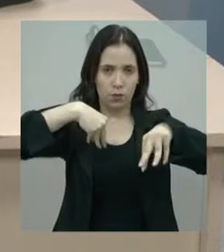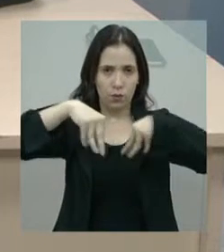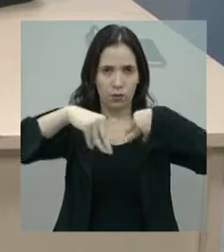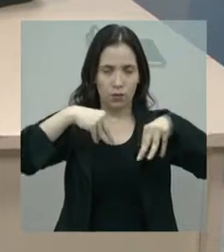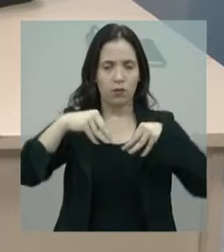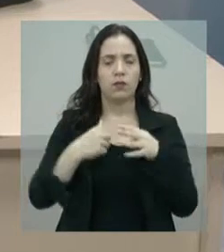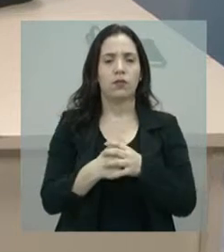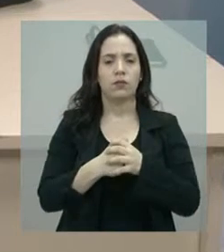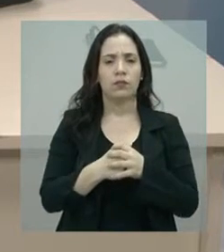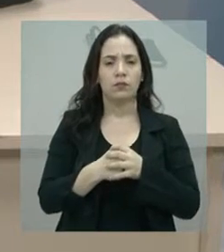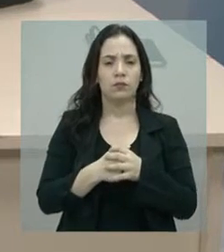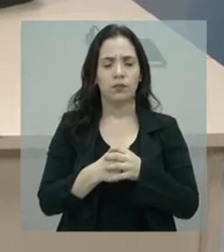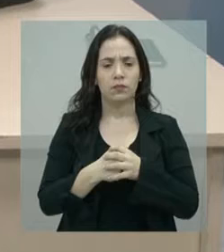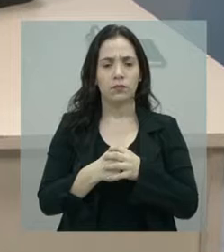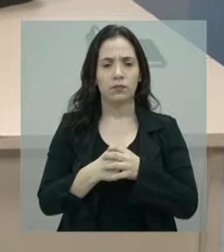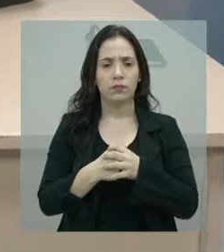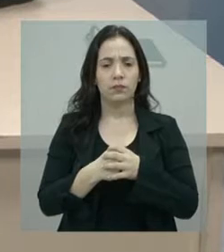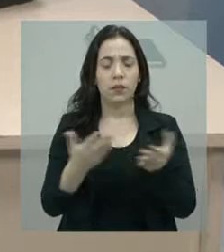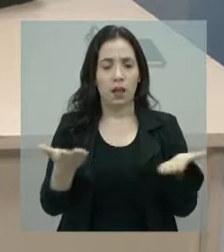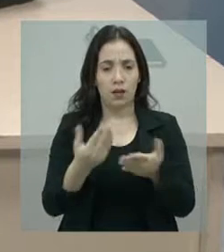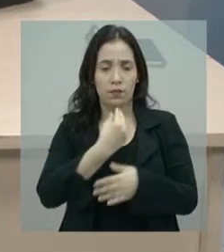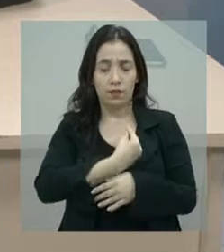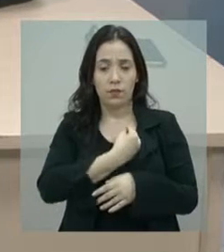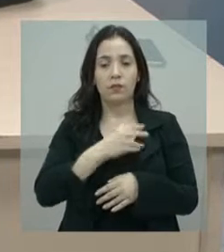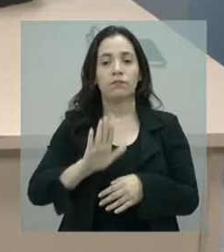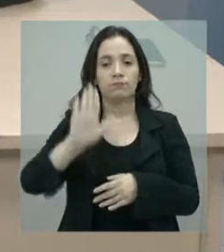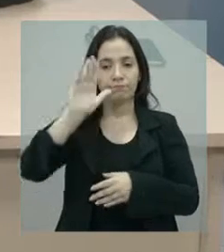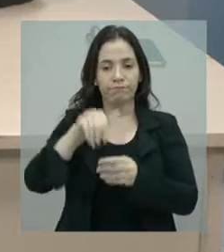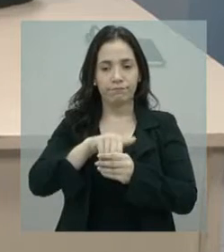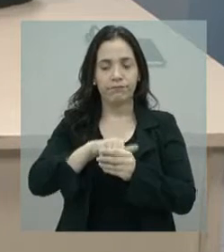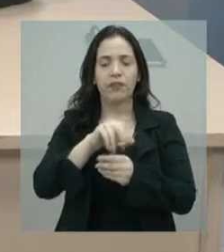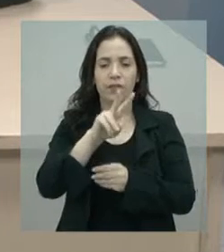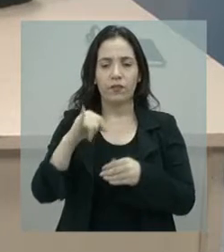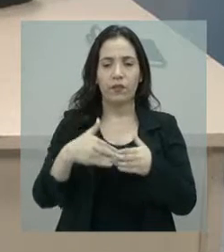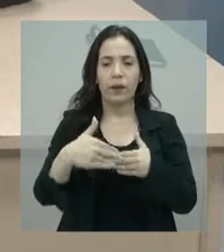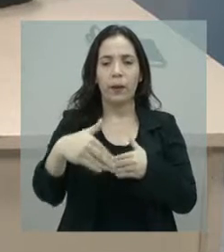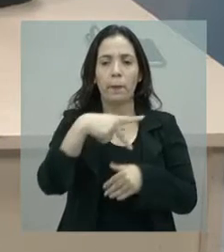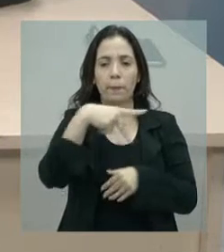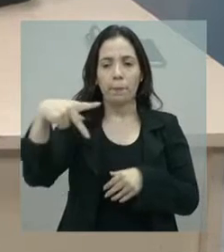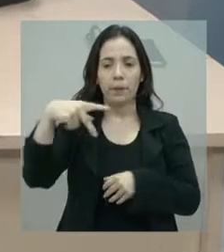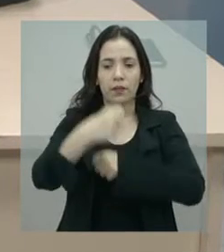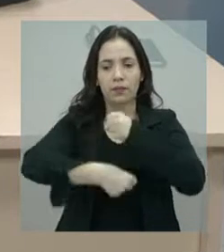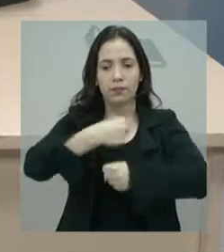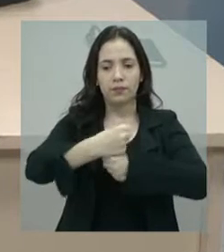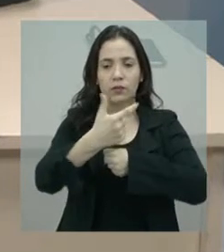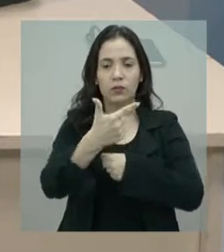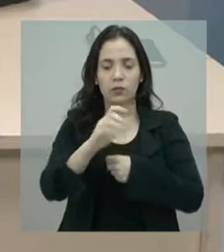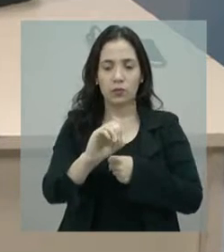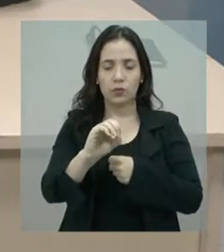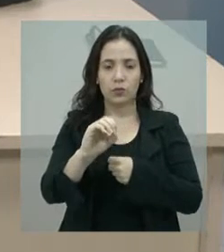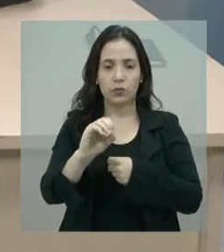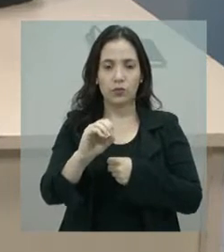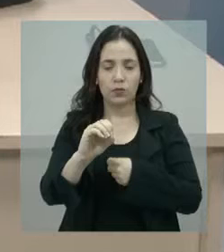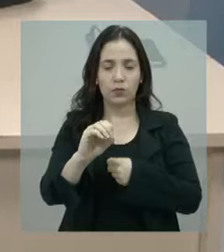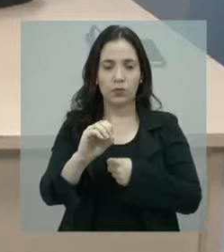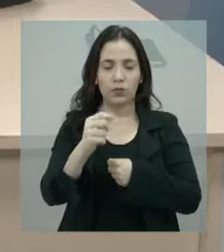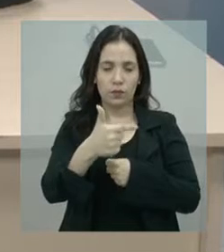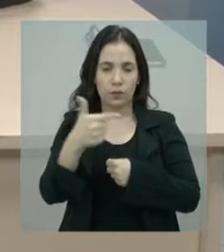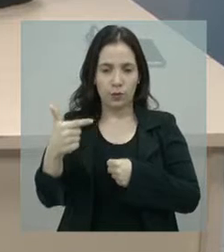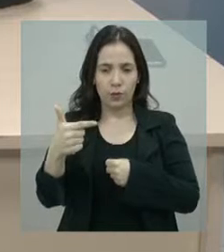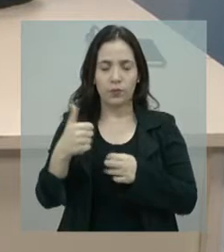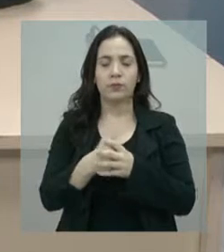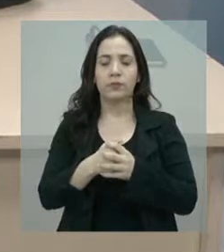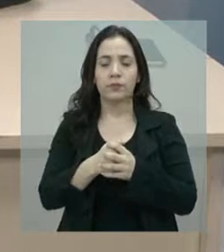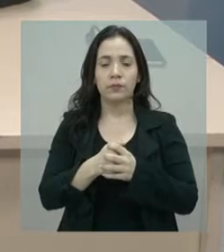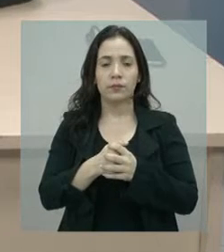e atual pré-candidato a presidente de 2020, na 2022, que é Ciro Gomes.